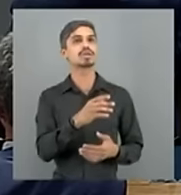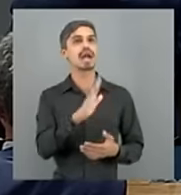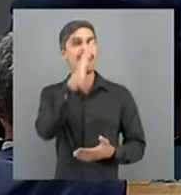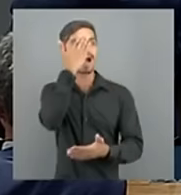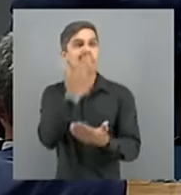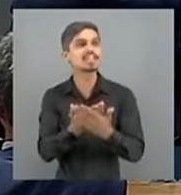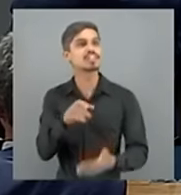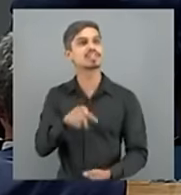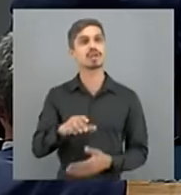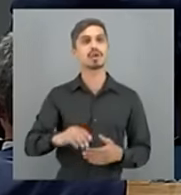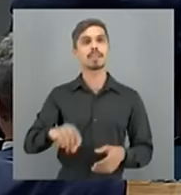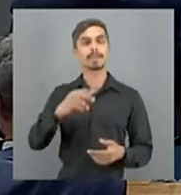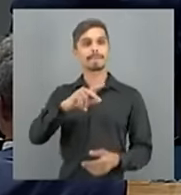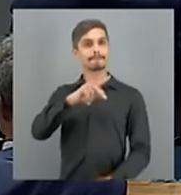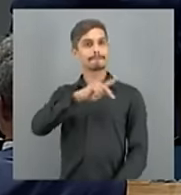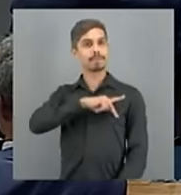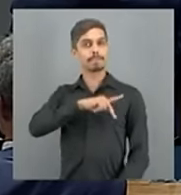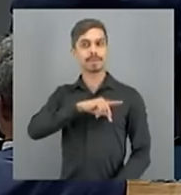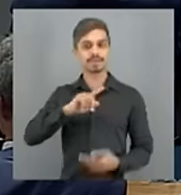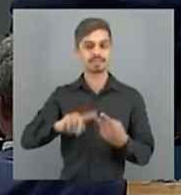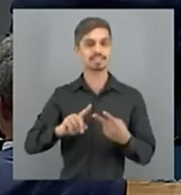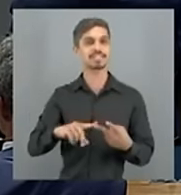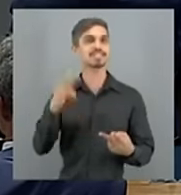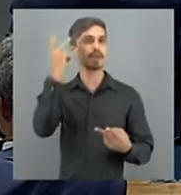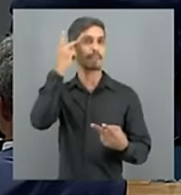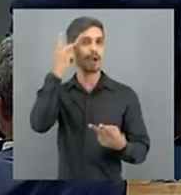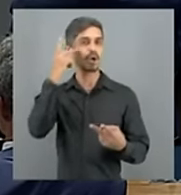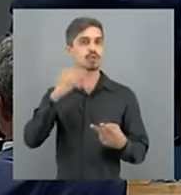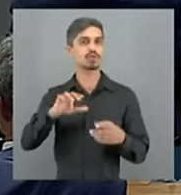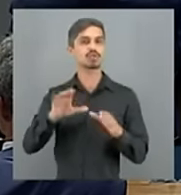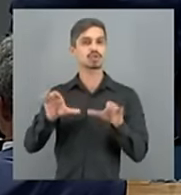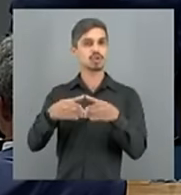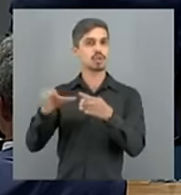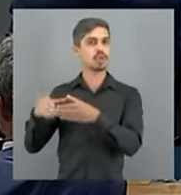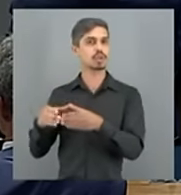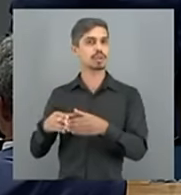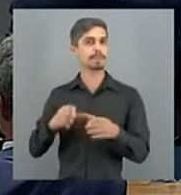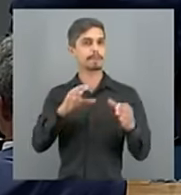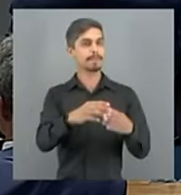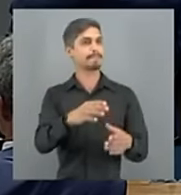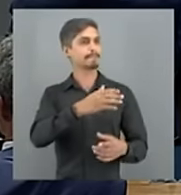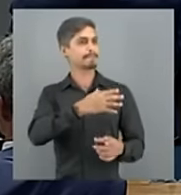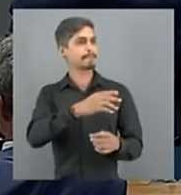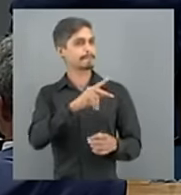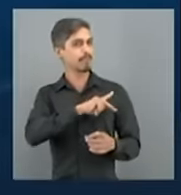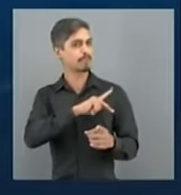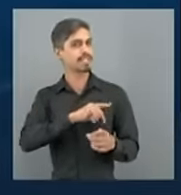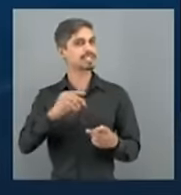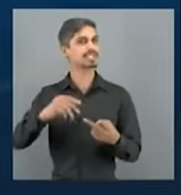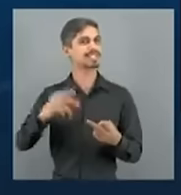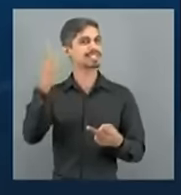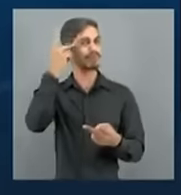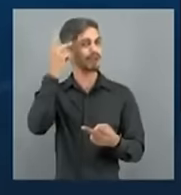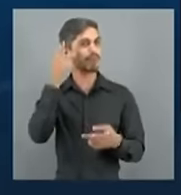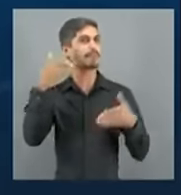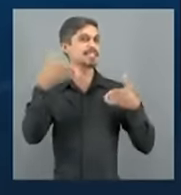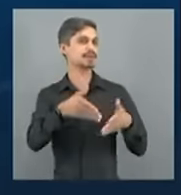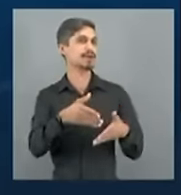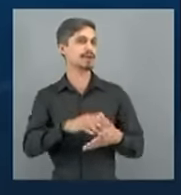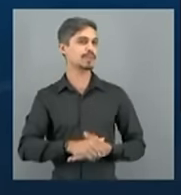por Palmeiras e São Paulo? Escancaradamente, para você, Palmeiras e São Paulo participaram desse jogo sujo